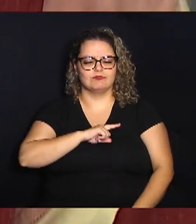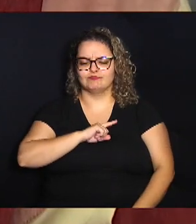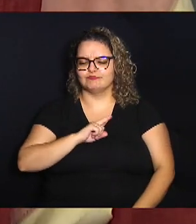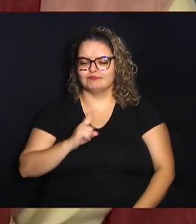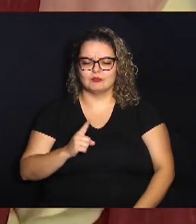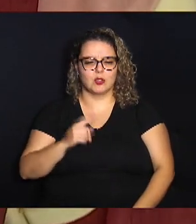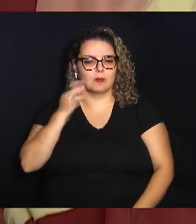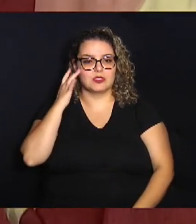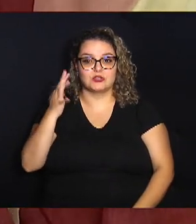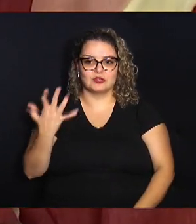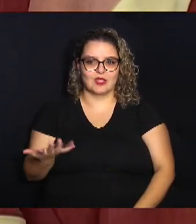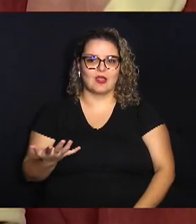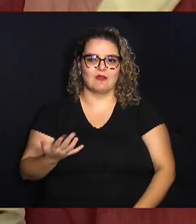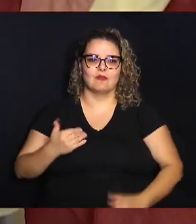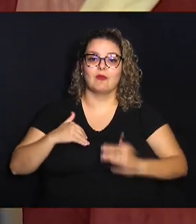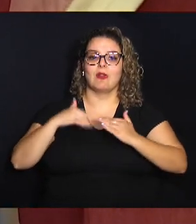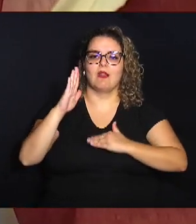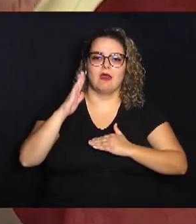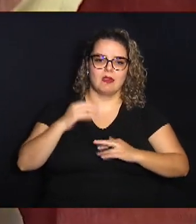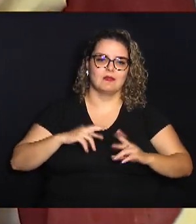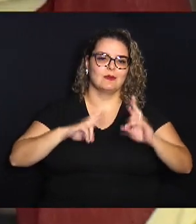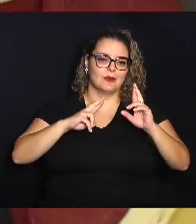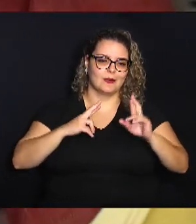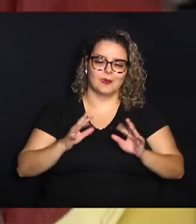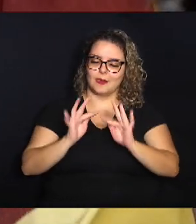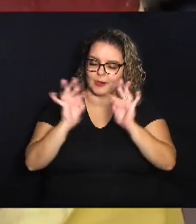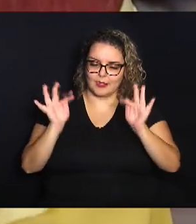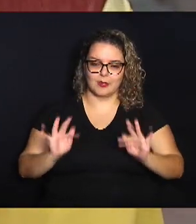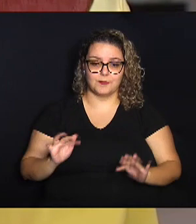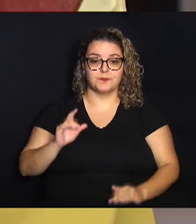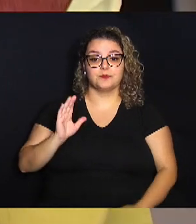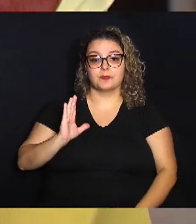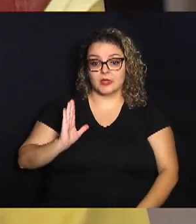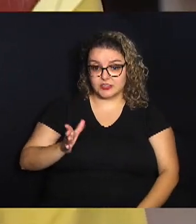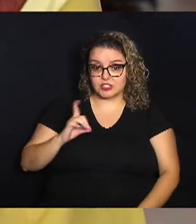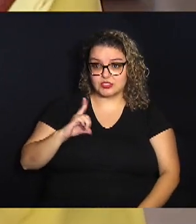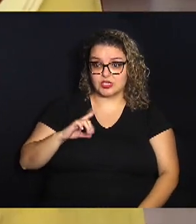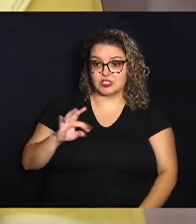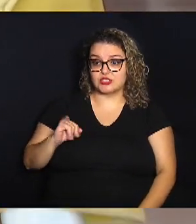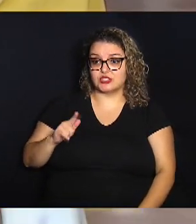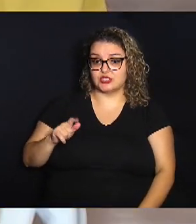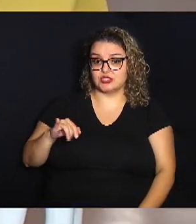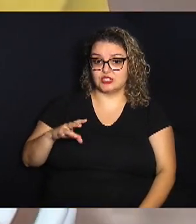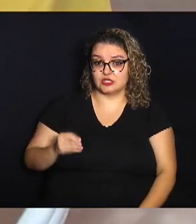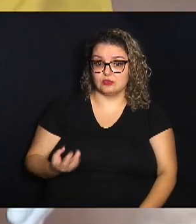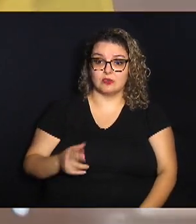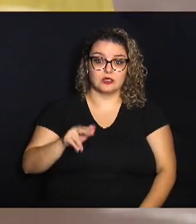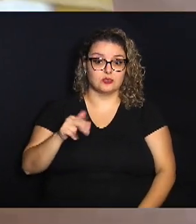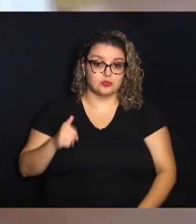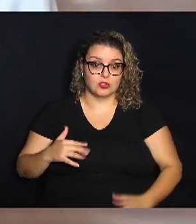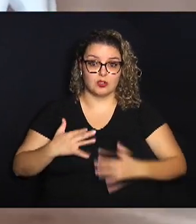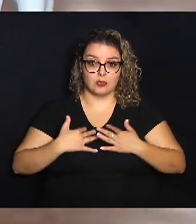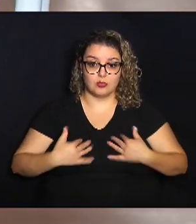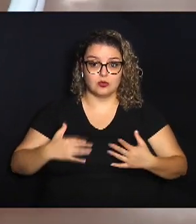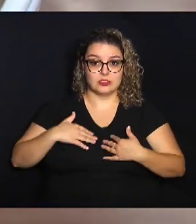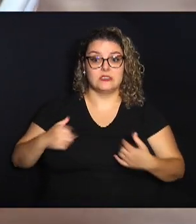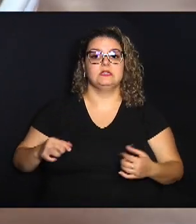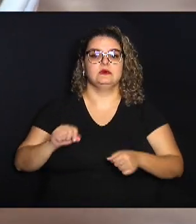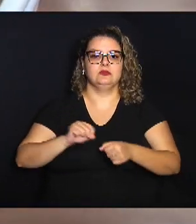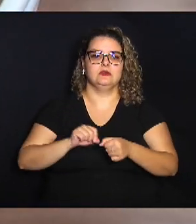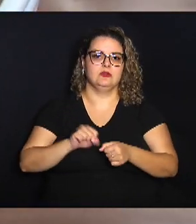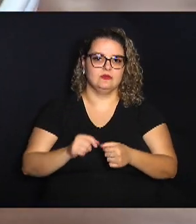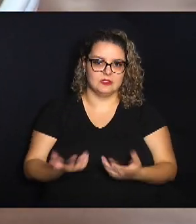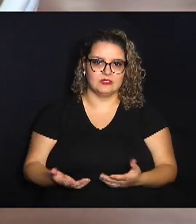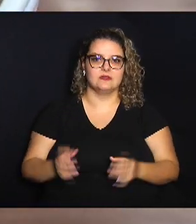realmente além das minhas expectativas. Eu já tinha tingido antes, mas nunca tinha feito uma peça com o tecido que eu tinha tingido. Então foi